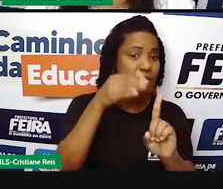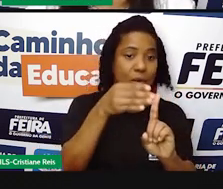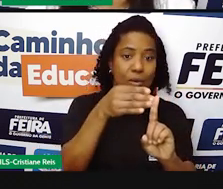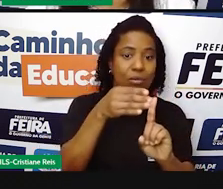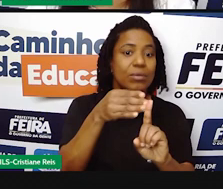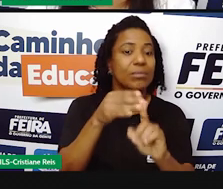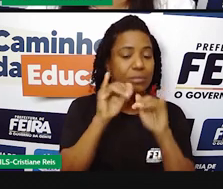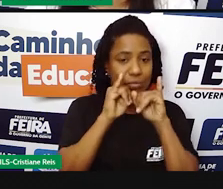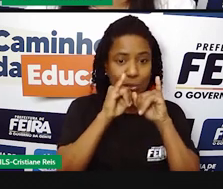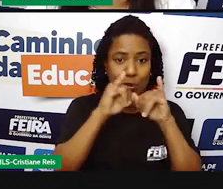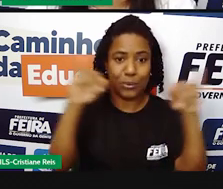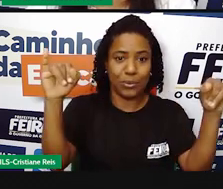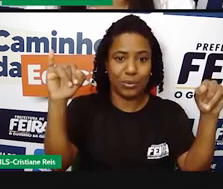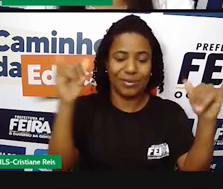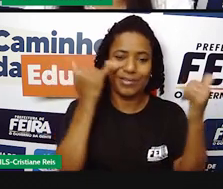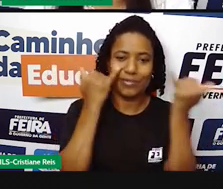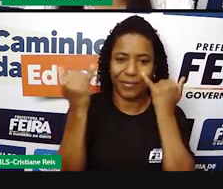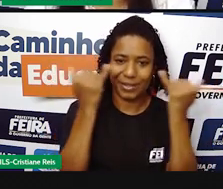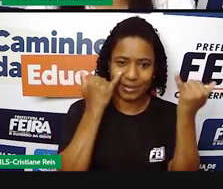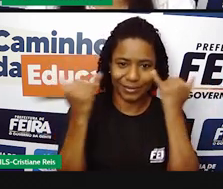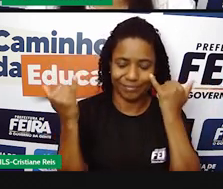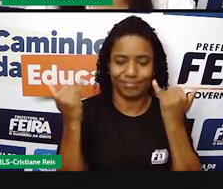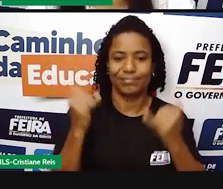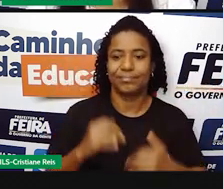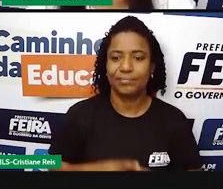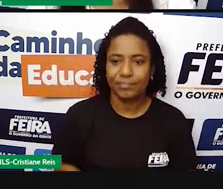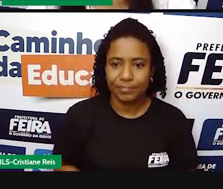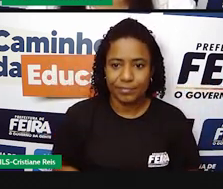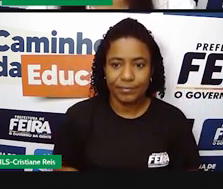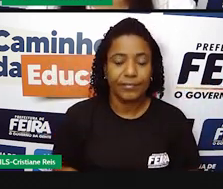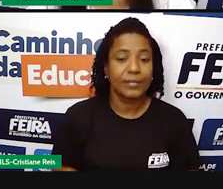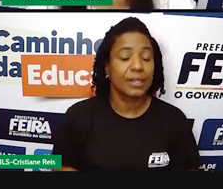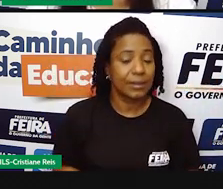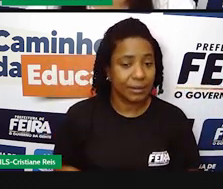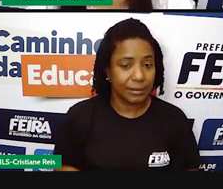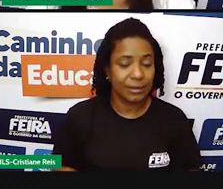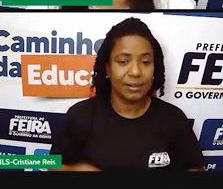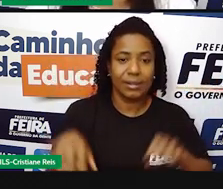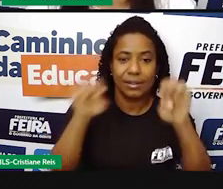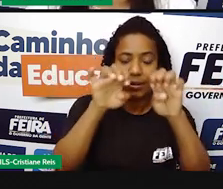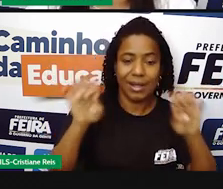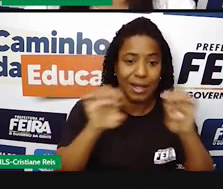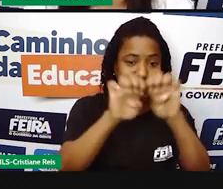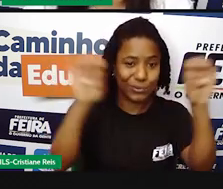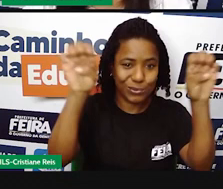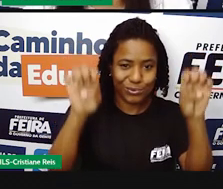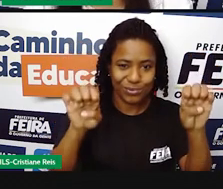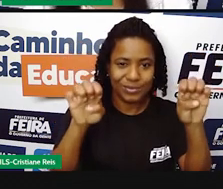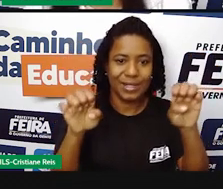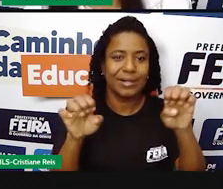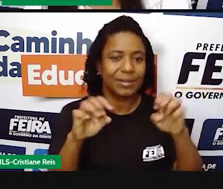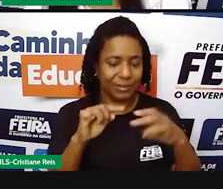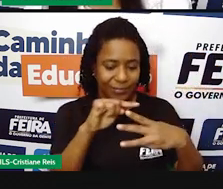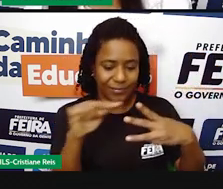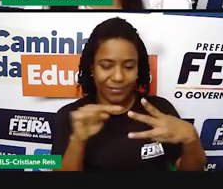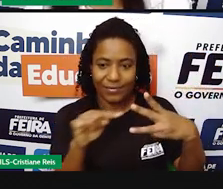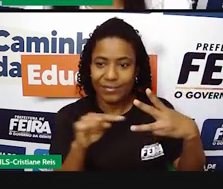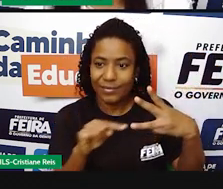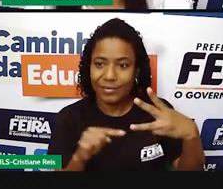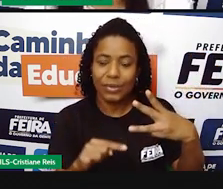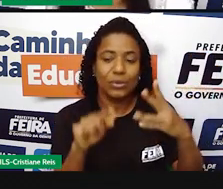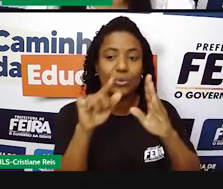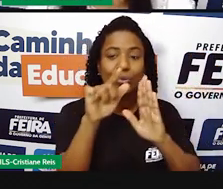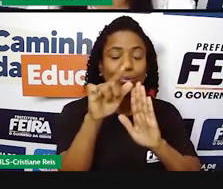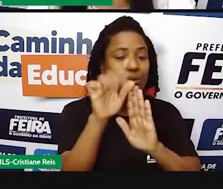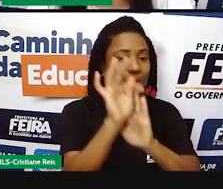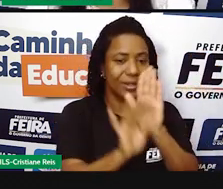informar. A estrutura básica dos textos jornalísticos é dividida em três partes. Né? A gente está falando de notícia e